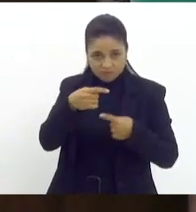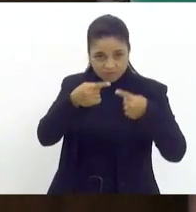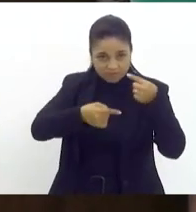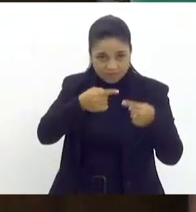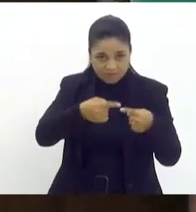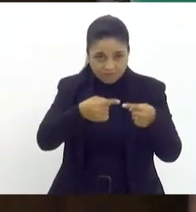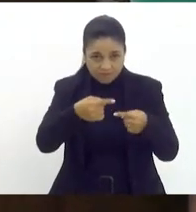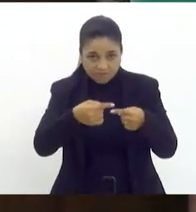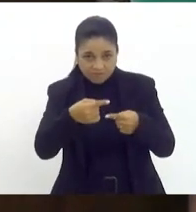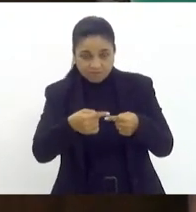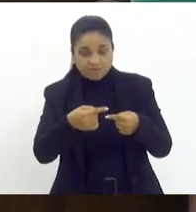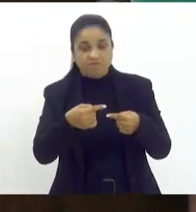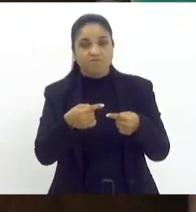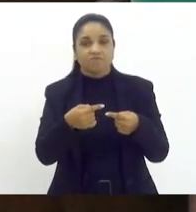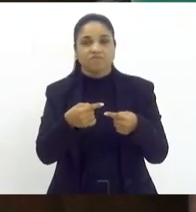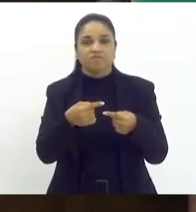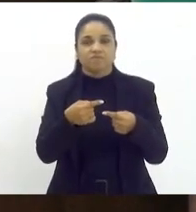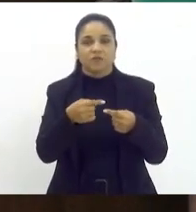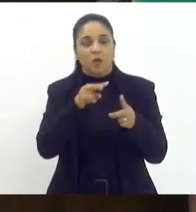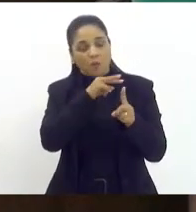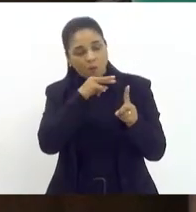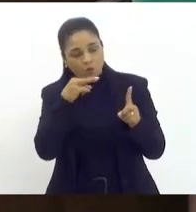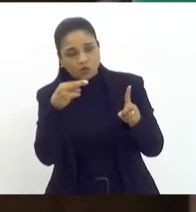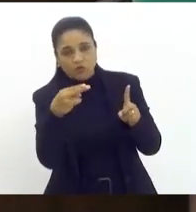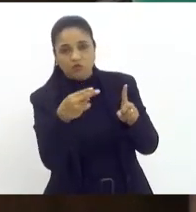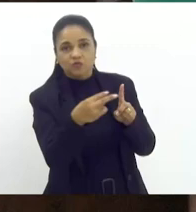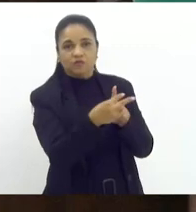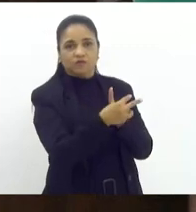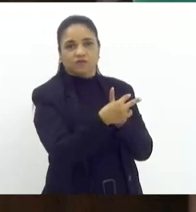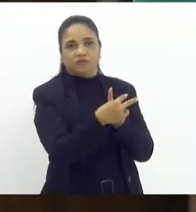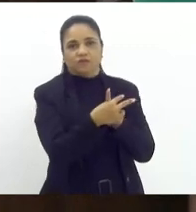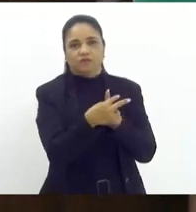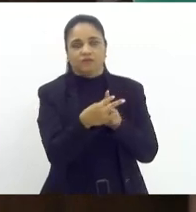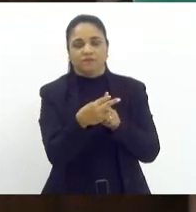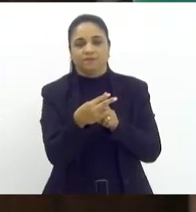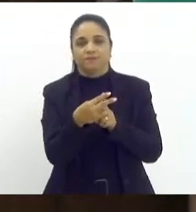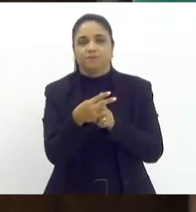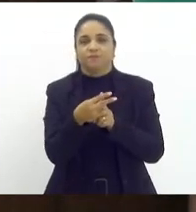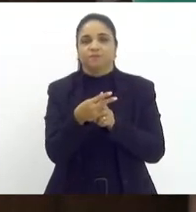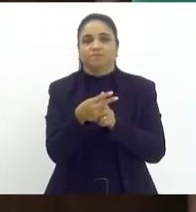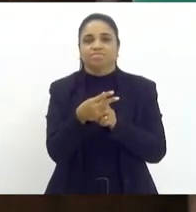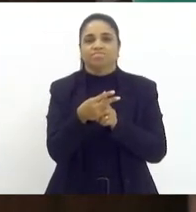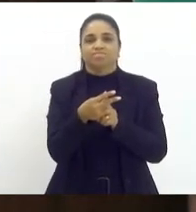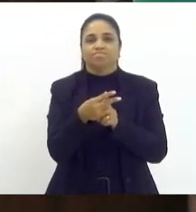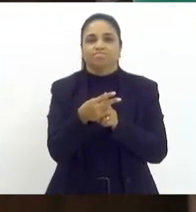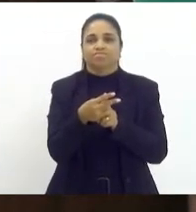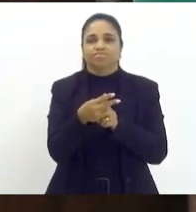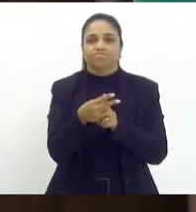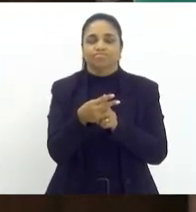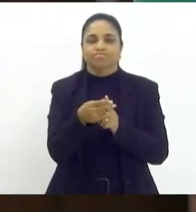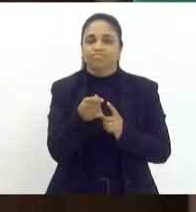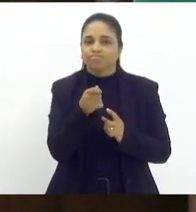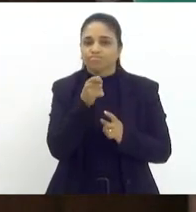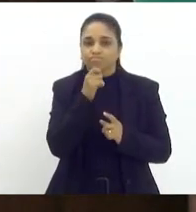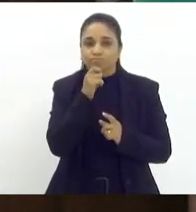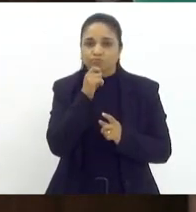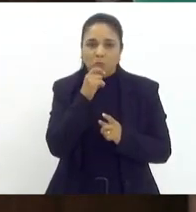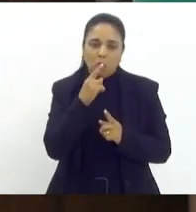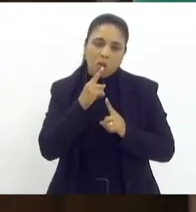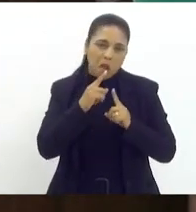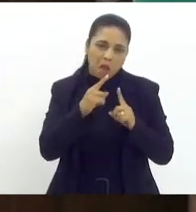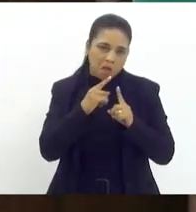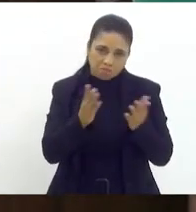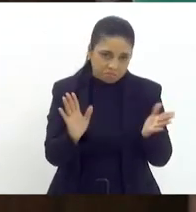que só pode ver está da forma não há o que contestar